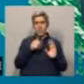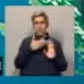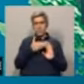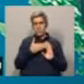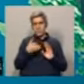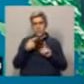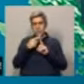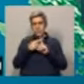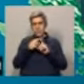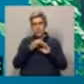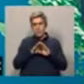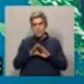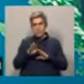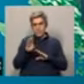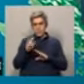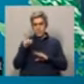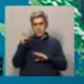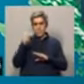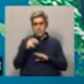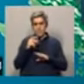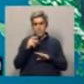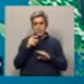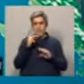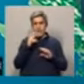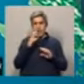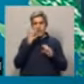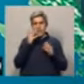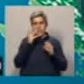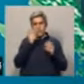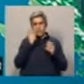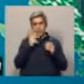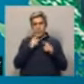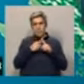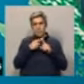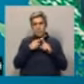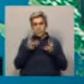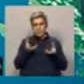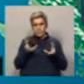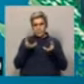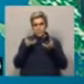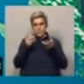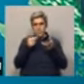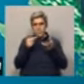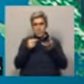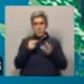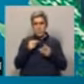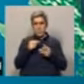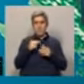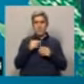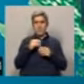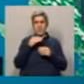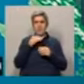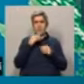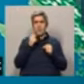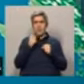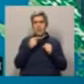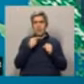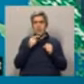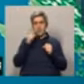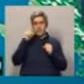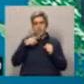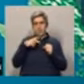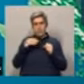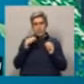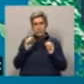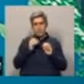subida das temperaturas, porque está a chegar uma massa de ar mais quente, vai permitir subidas das temperaturas, principalmente das mínimas, vamos deixar de ter temperaturas negativas em todo o